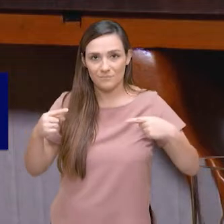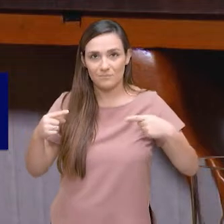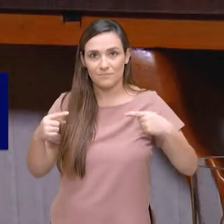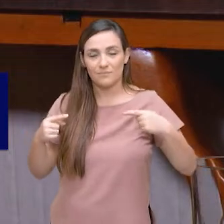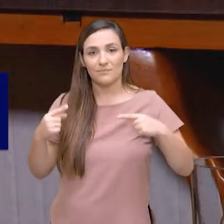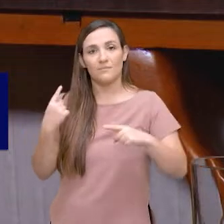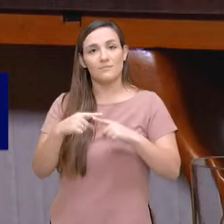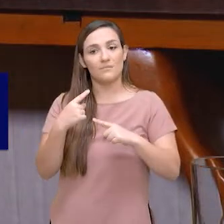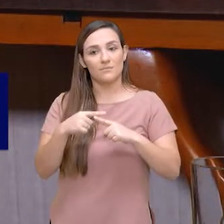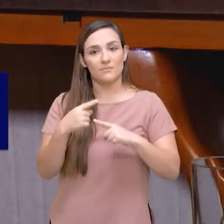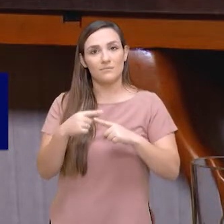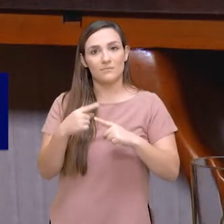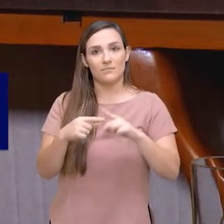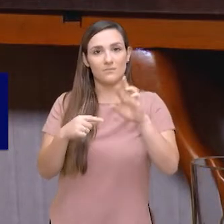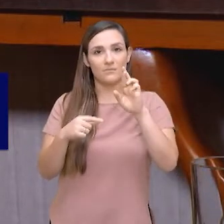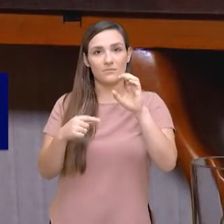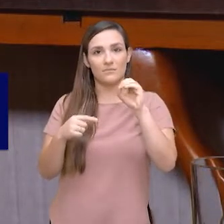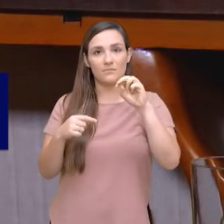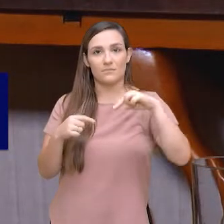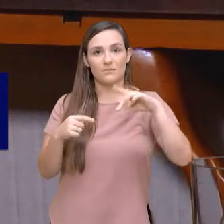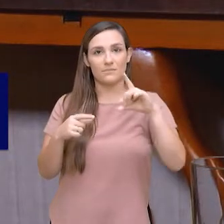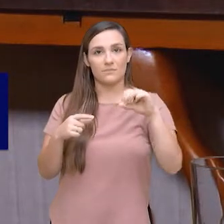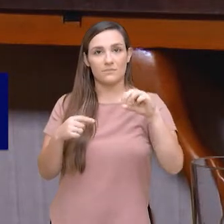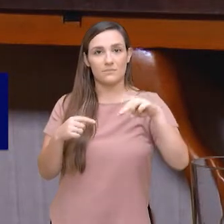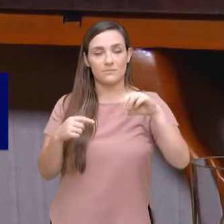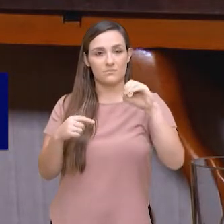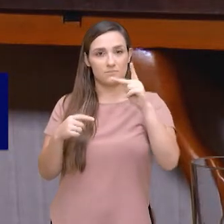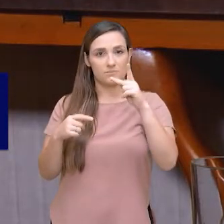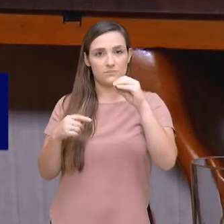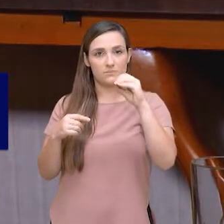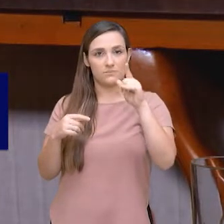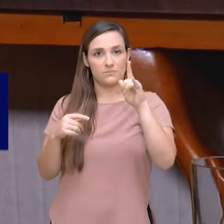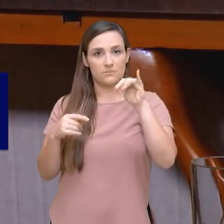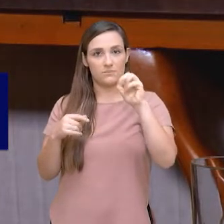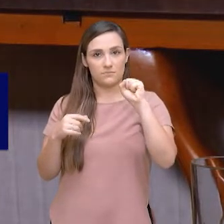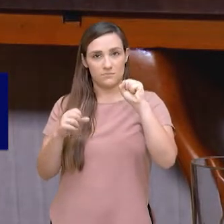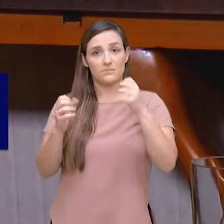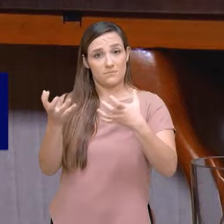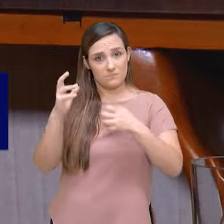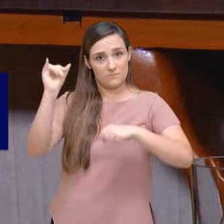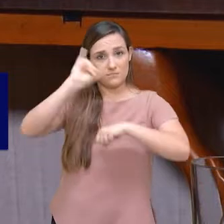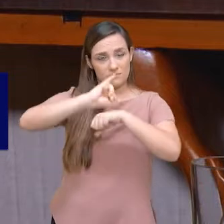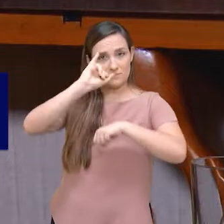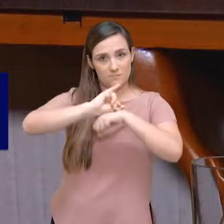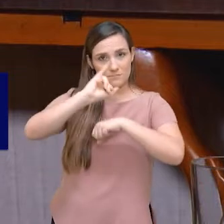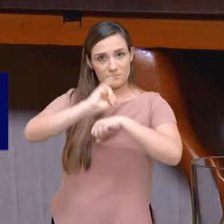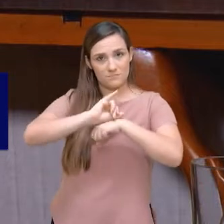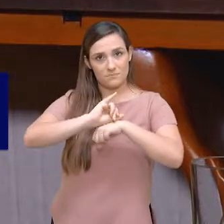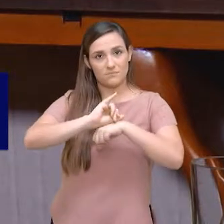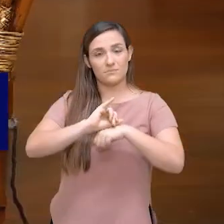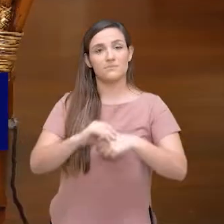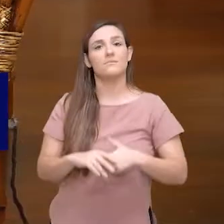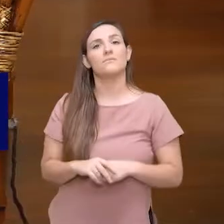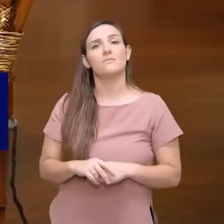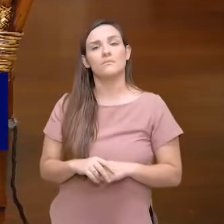que Rondonópolis queria ser a capital de Mato Grosso. Então eu contava com o apoio dos